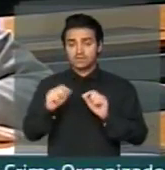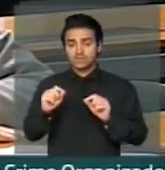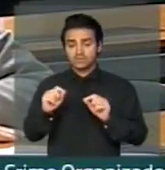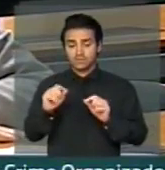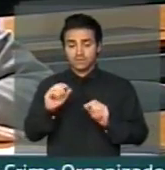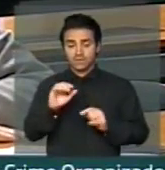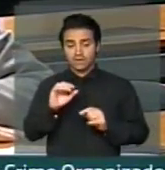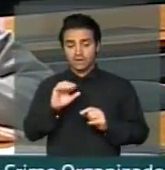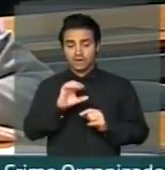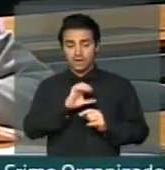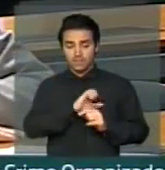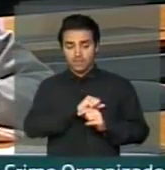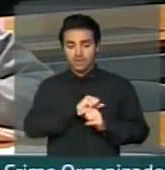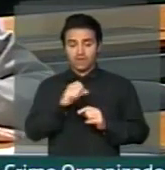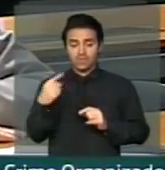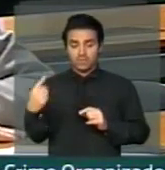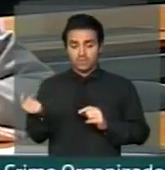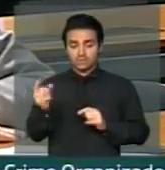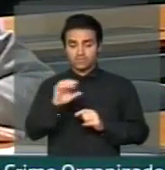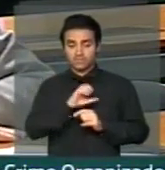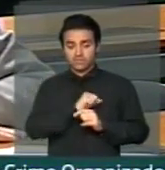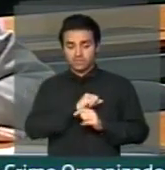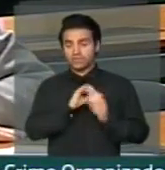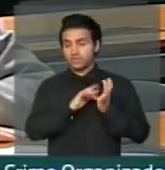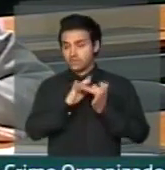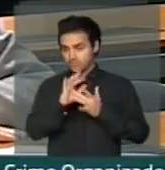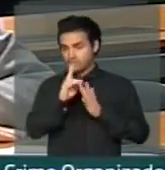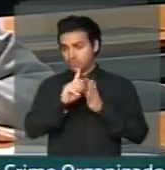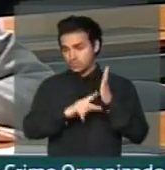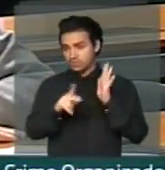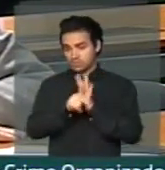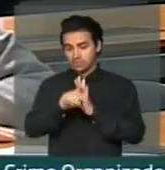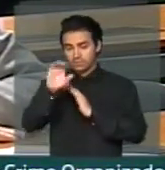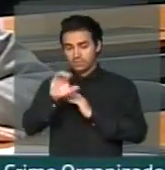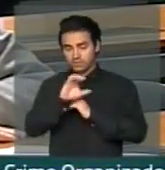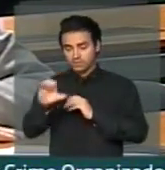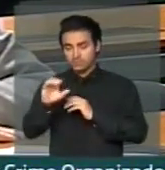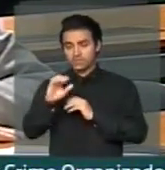amar ao próximo e amar a Cristo um projeto católico eh feito por um padre esqueci me falou